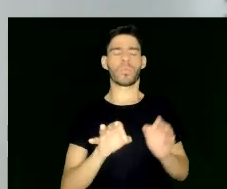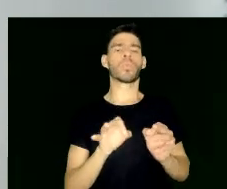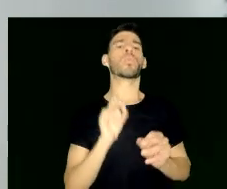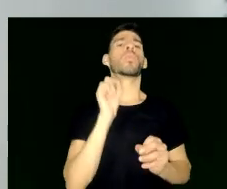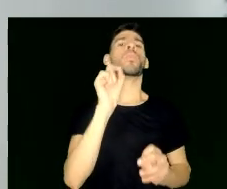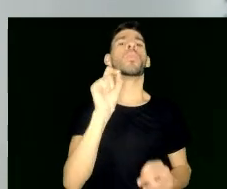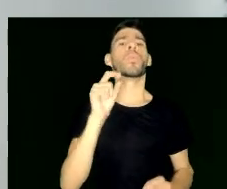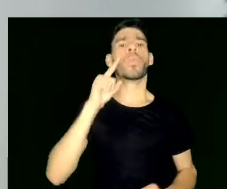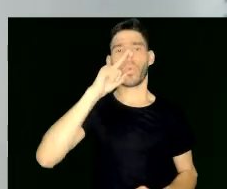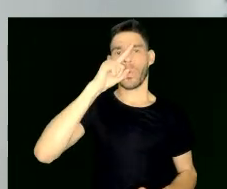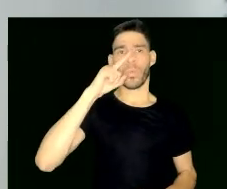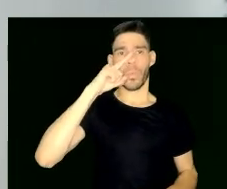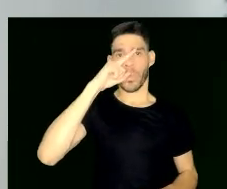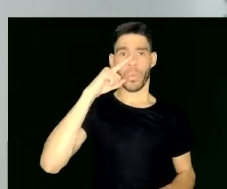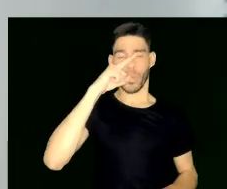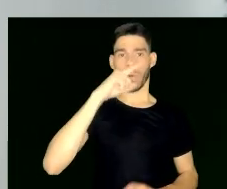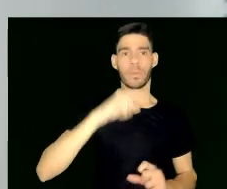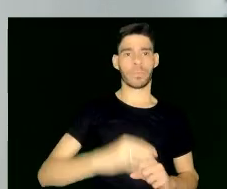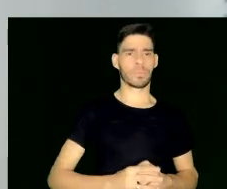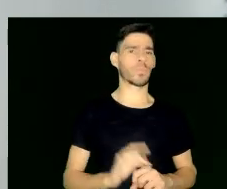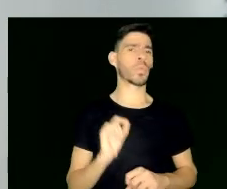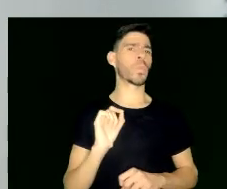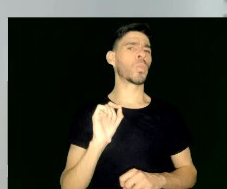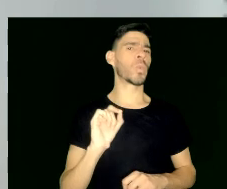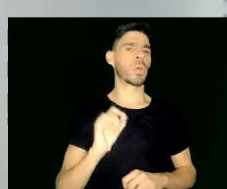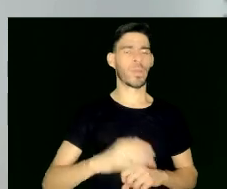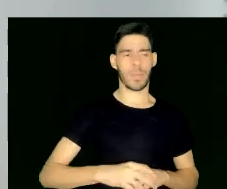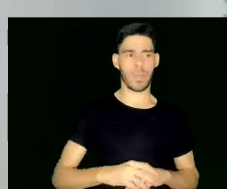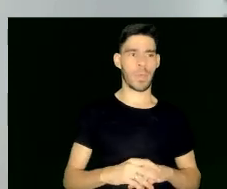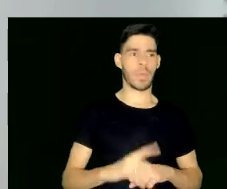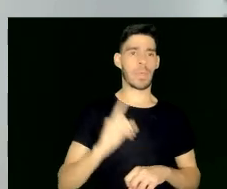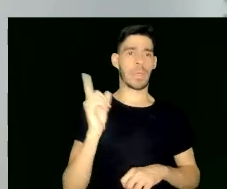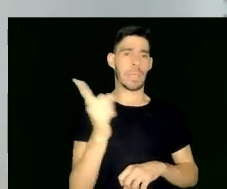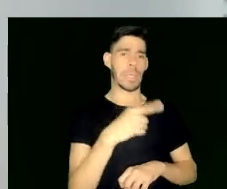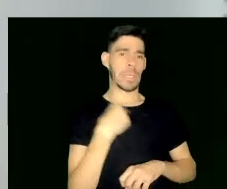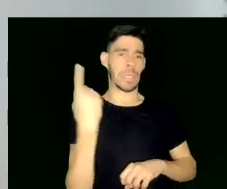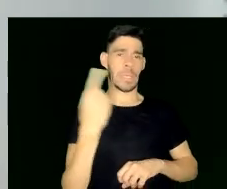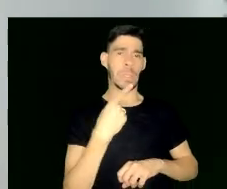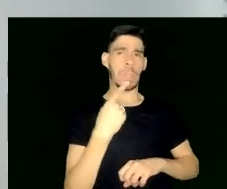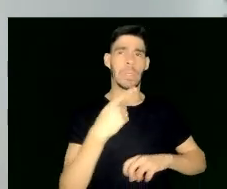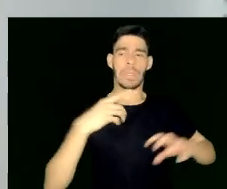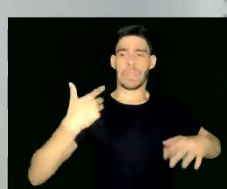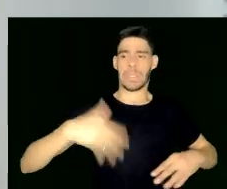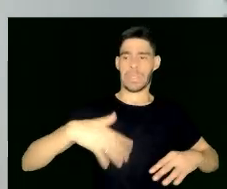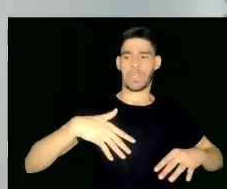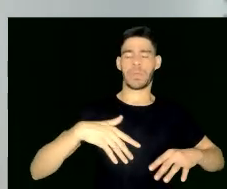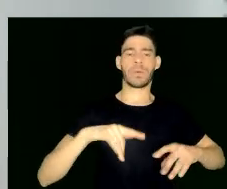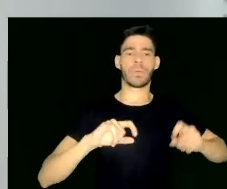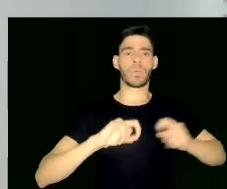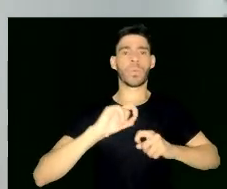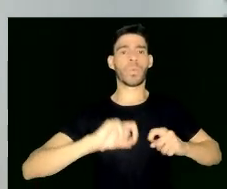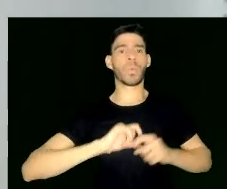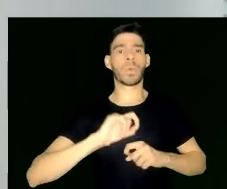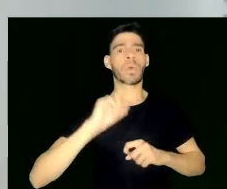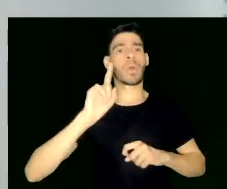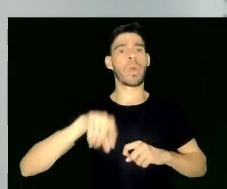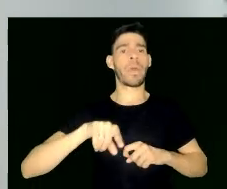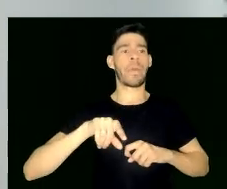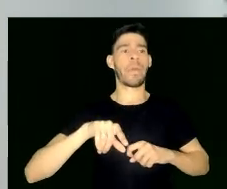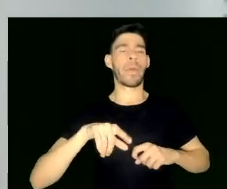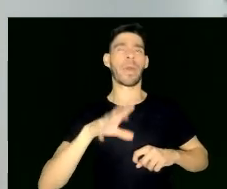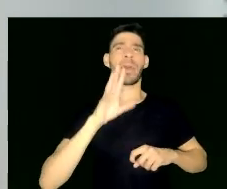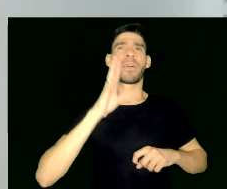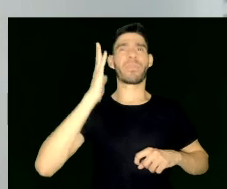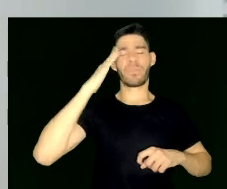juízes. E quais são os riscos, né? Os riscos que nós estamos expostos. Os riscos